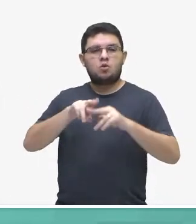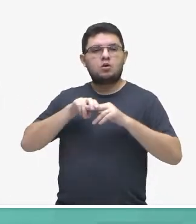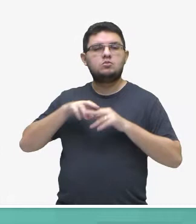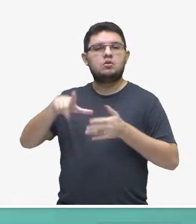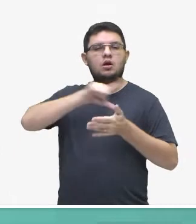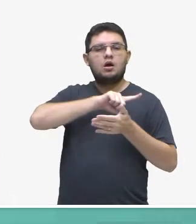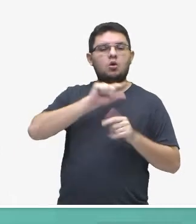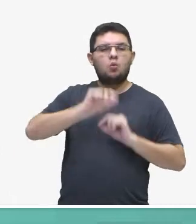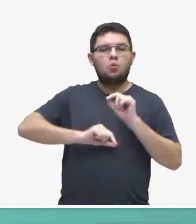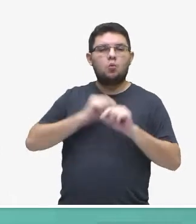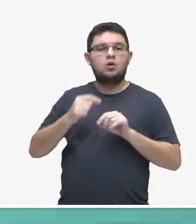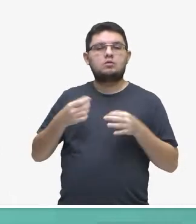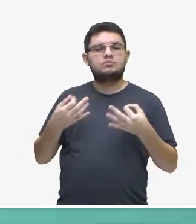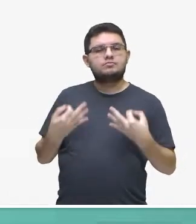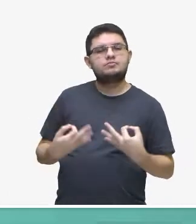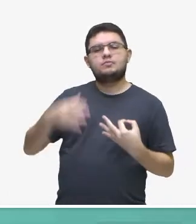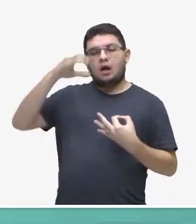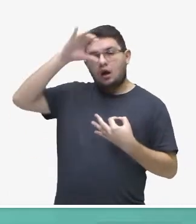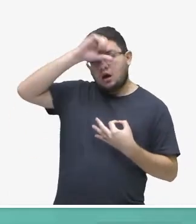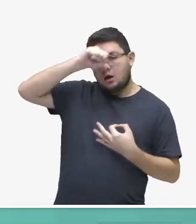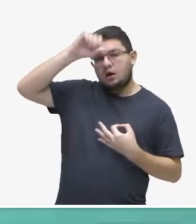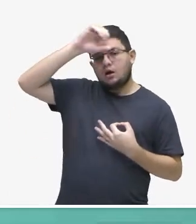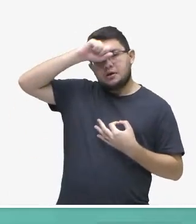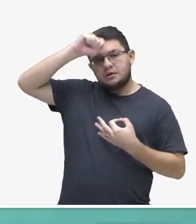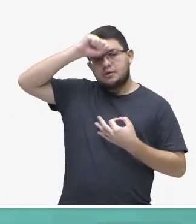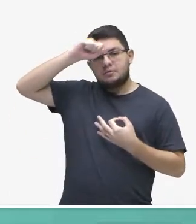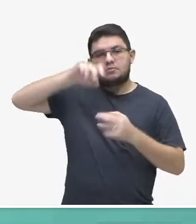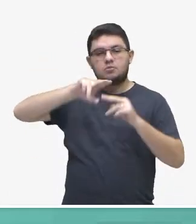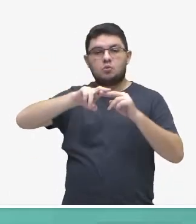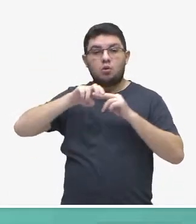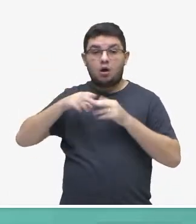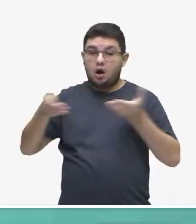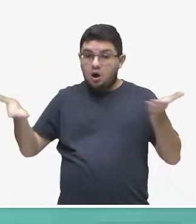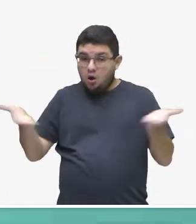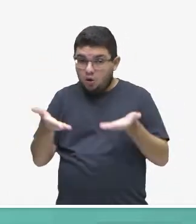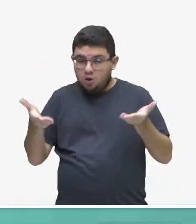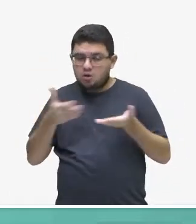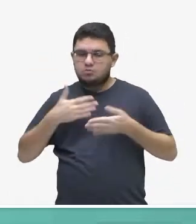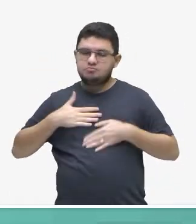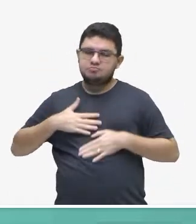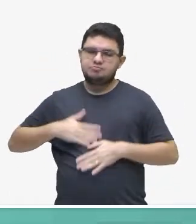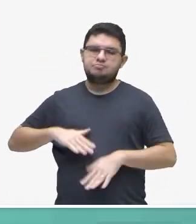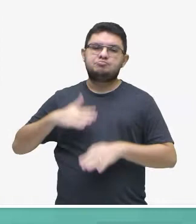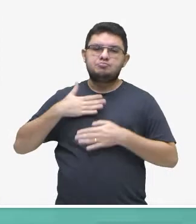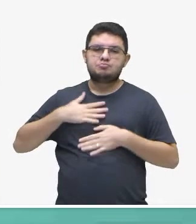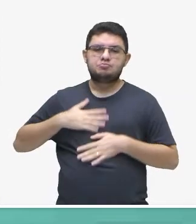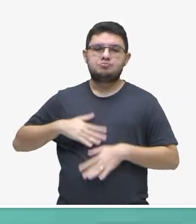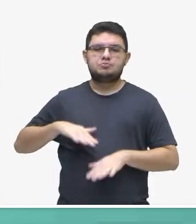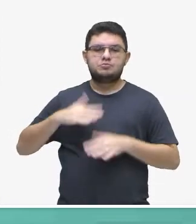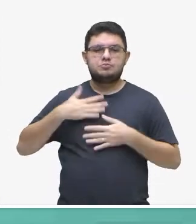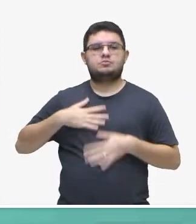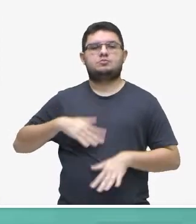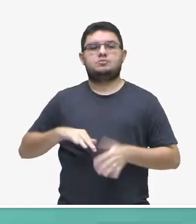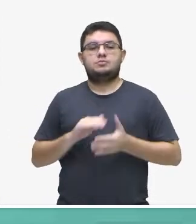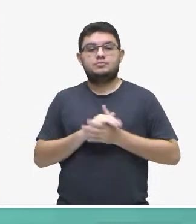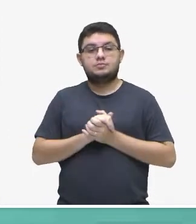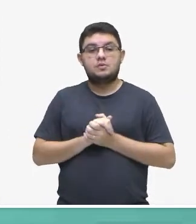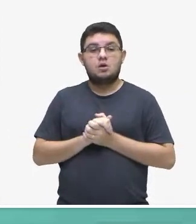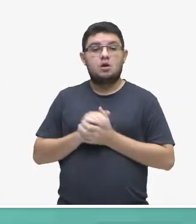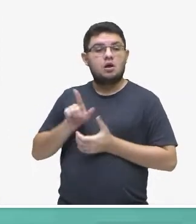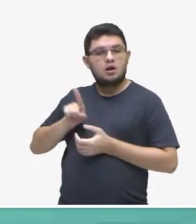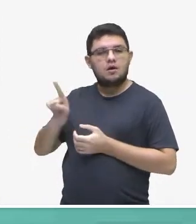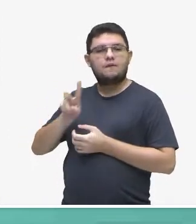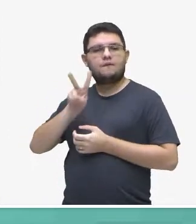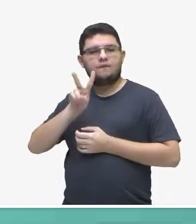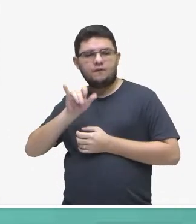meditation class, ok? Bom, gente, a Vitória está fazendo um tipo de atividade que é para desacelerar a vida